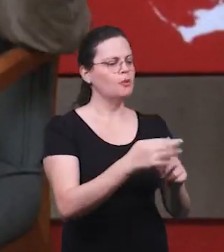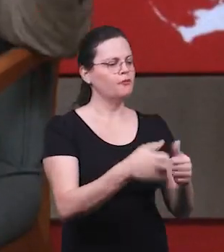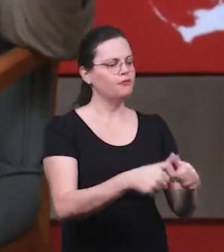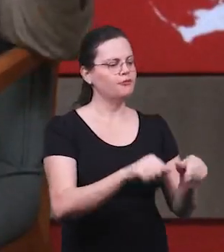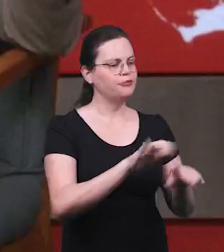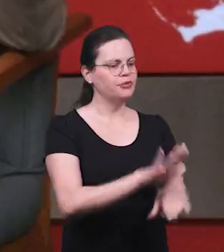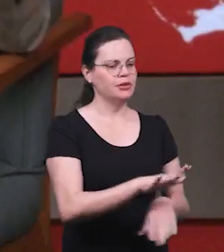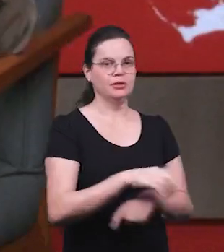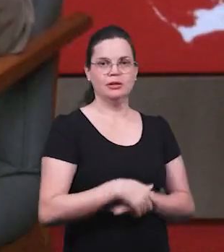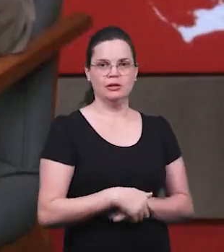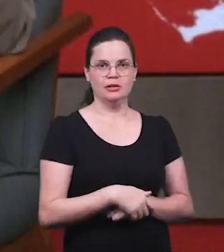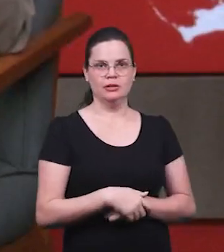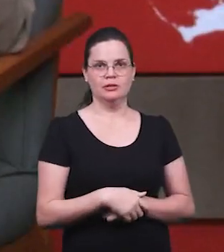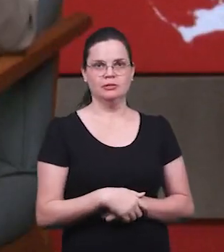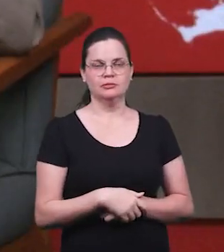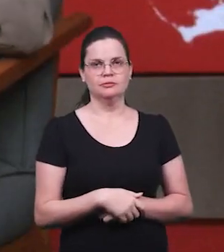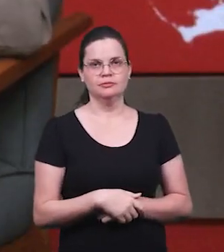ele